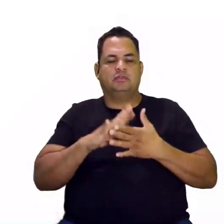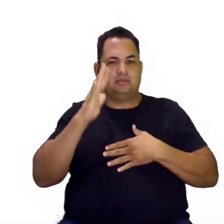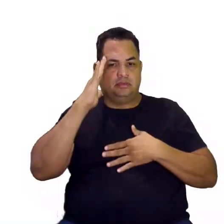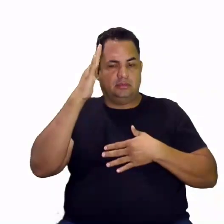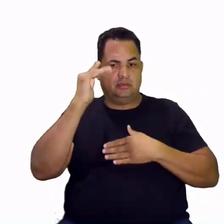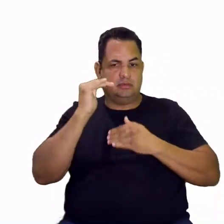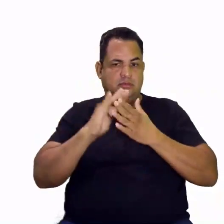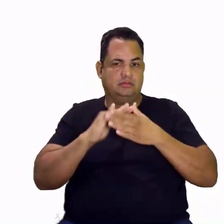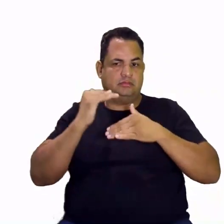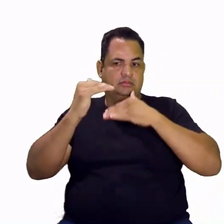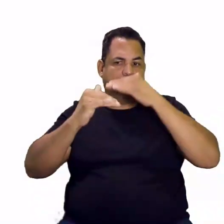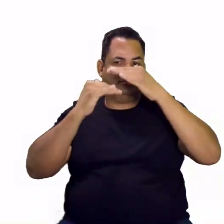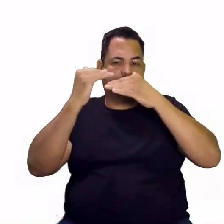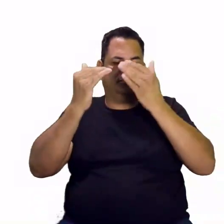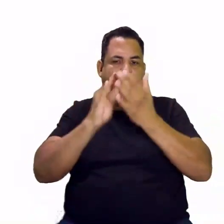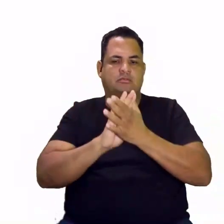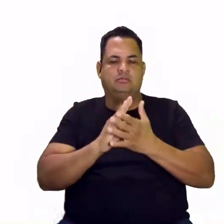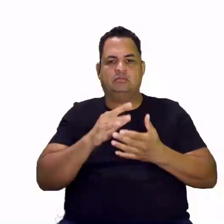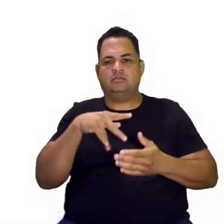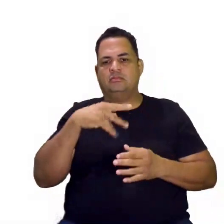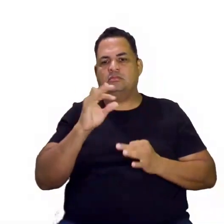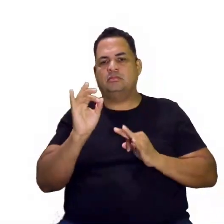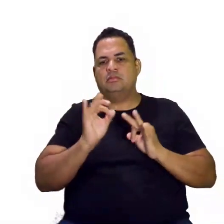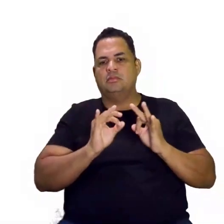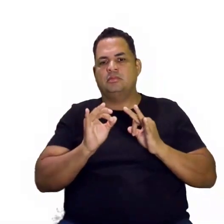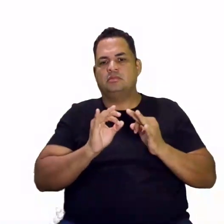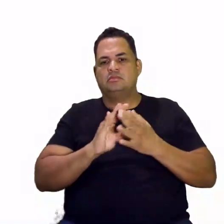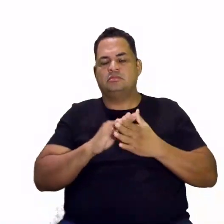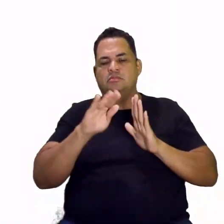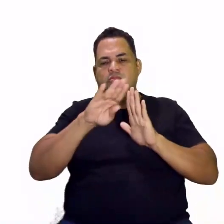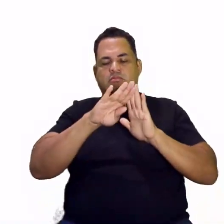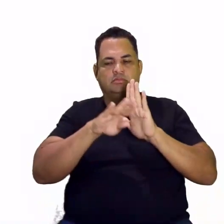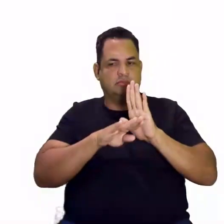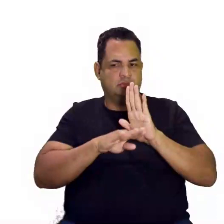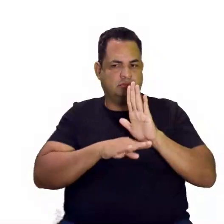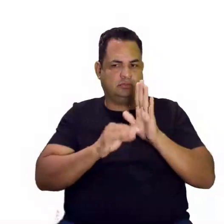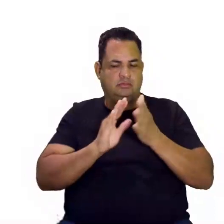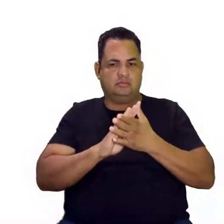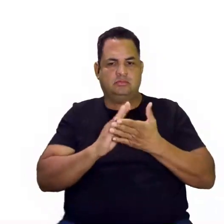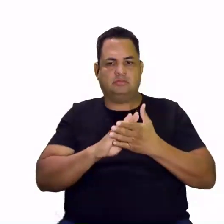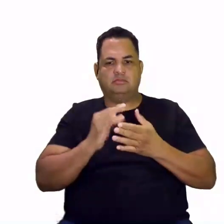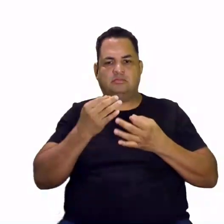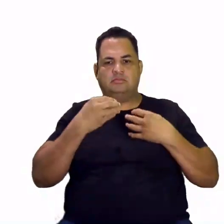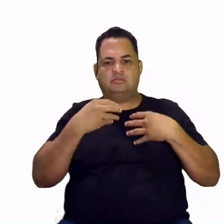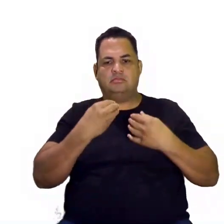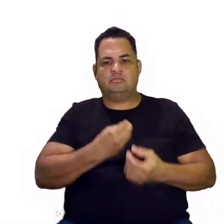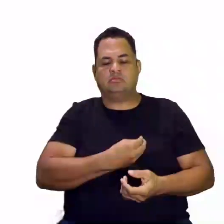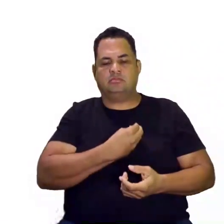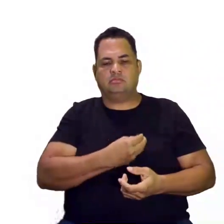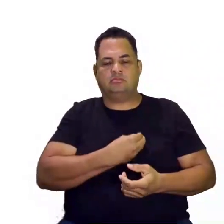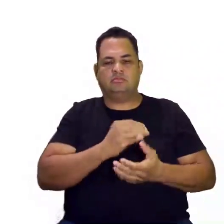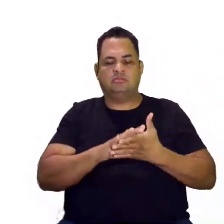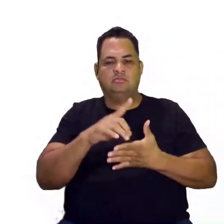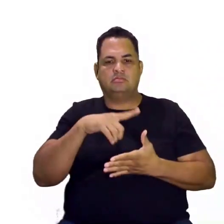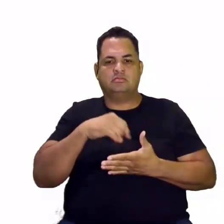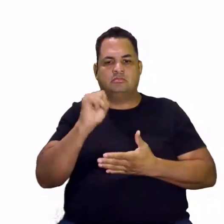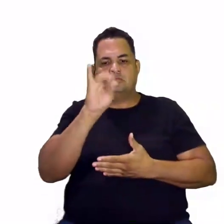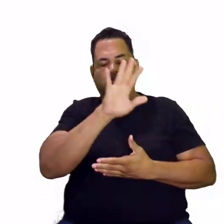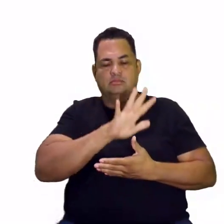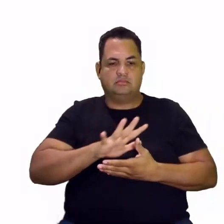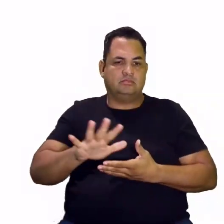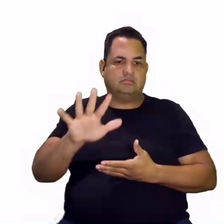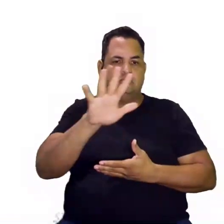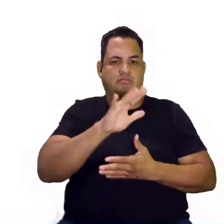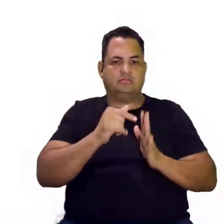teoria evolutiva, falando dos antropóides que deram origem aos seres humanos, descreve isso, que esses organismos, né, aí a gente tem essas